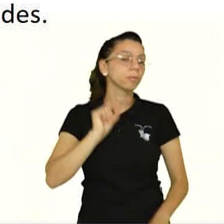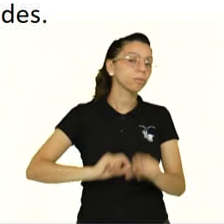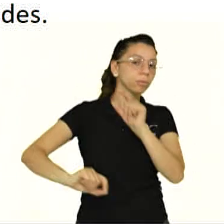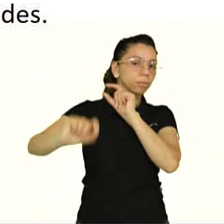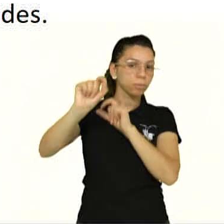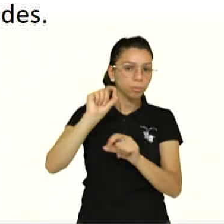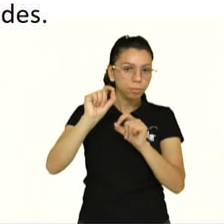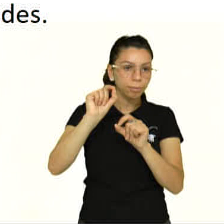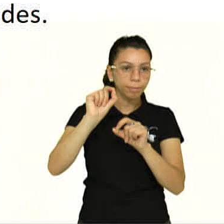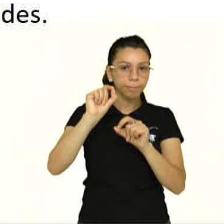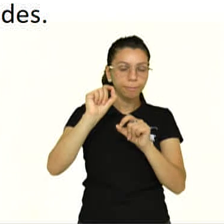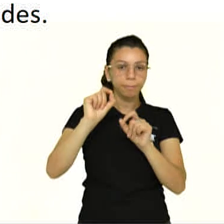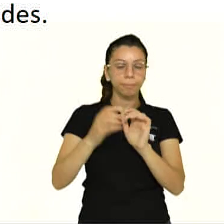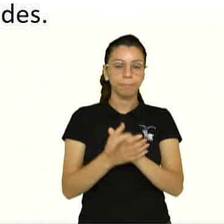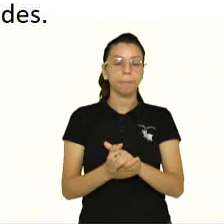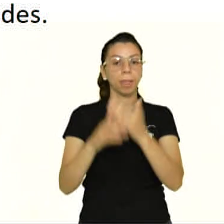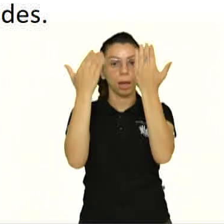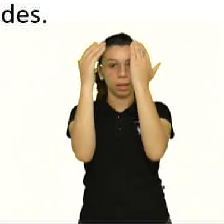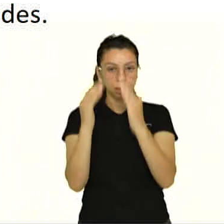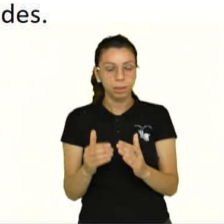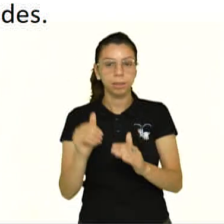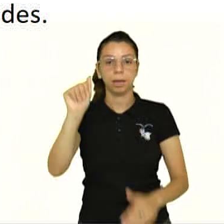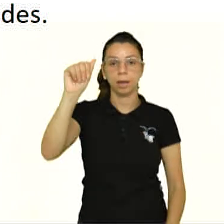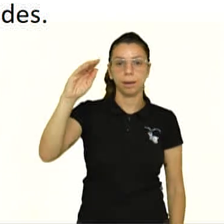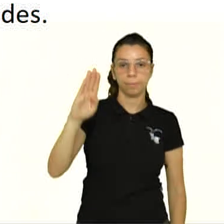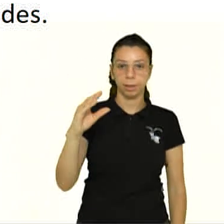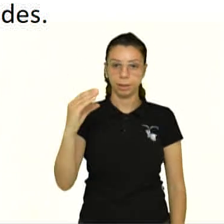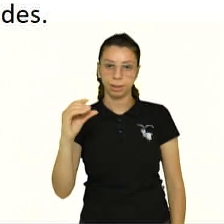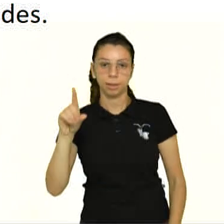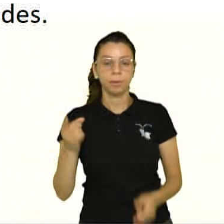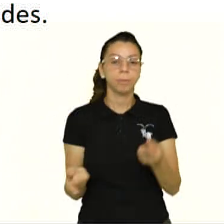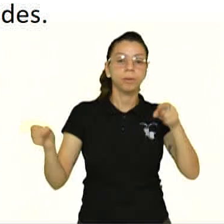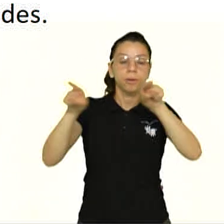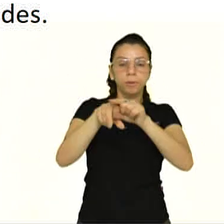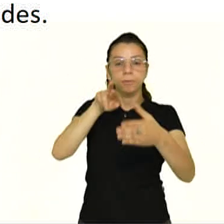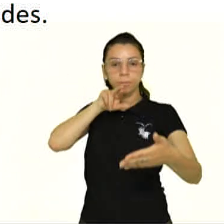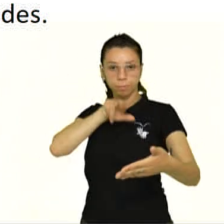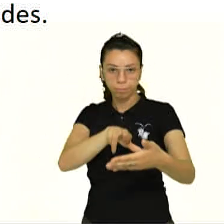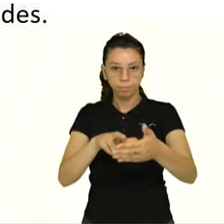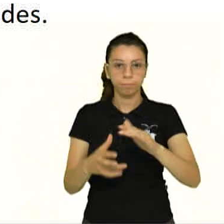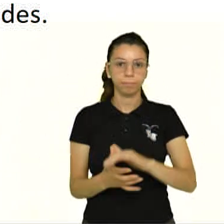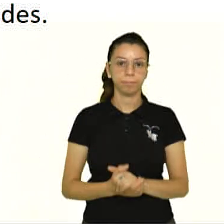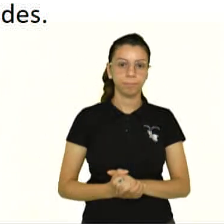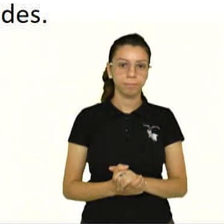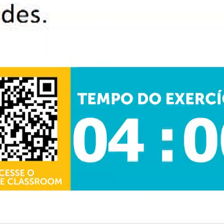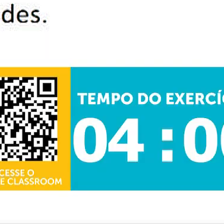elas. Analise bem as alternativas e voltamos já com a correção.